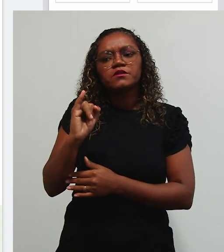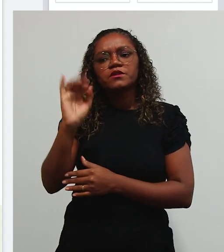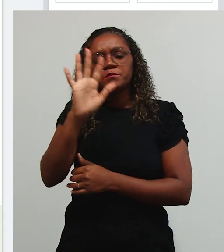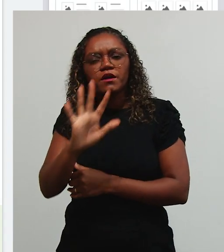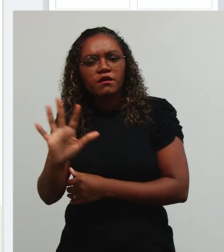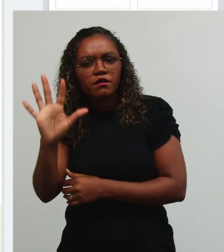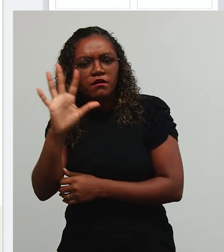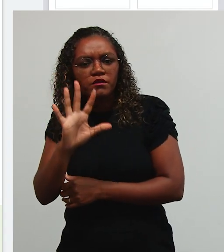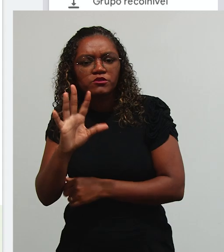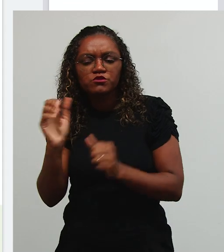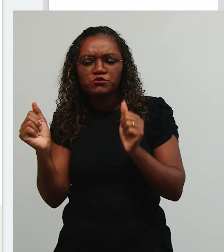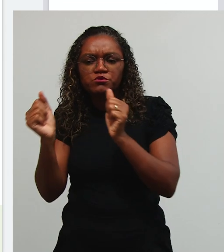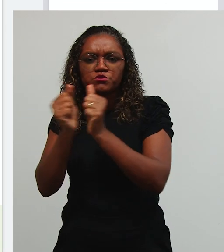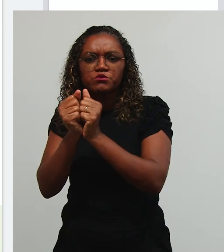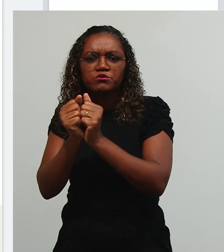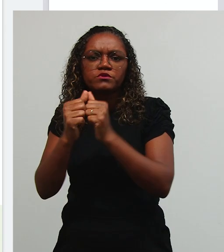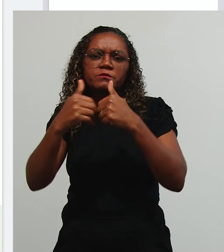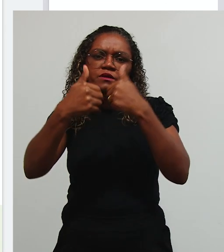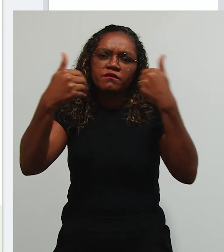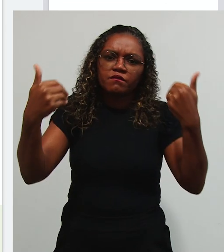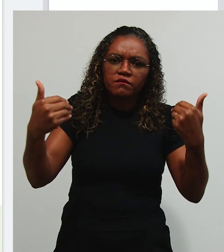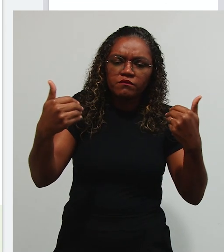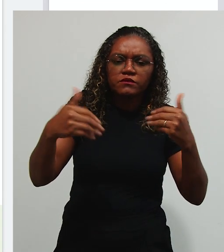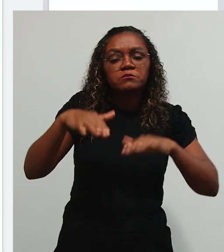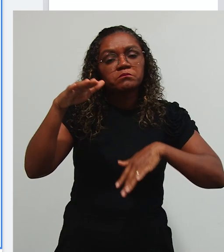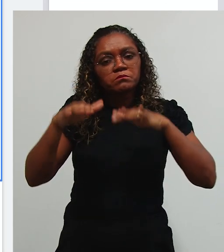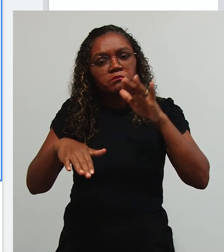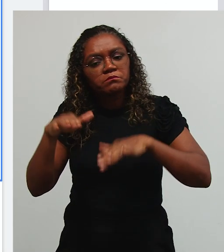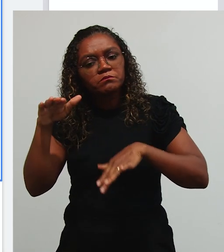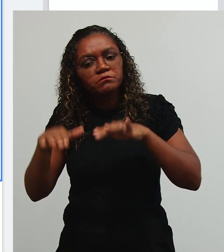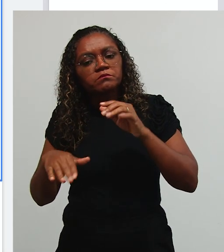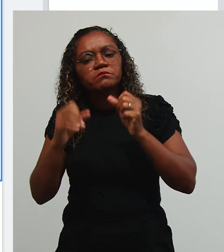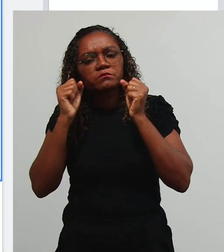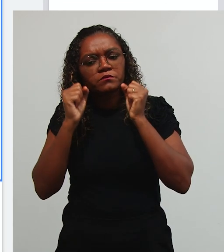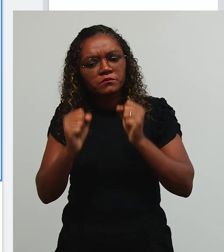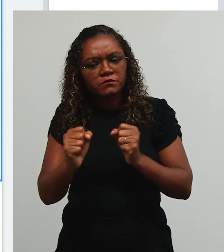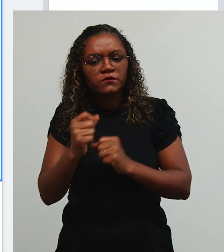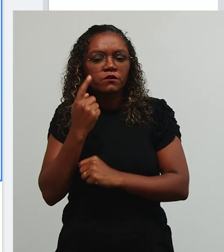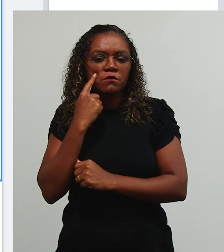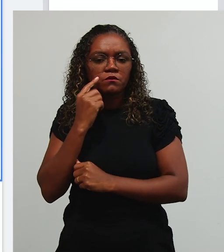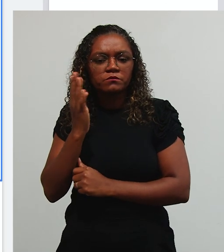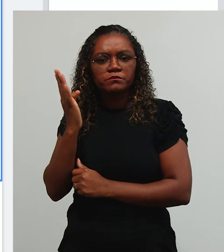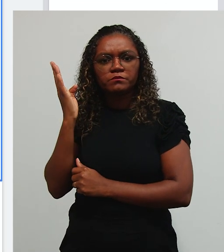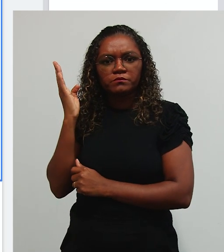2 imagens e texto. Esses com mais de uma imagem e